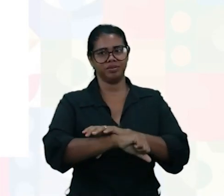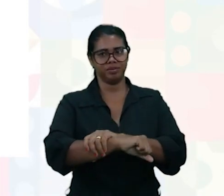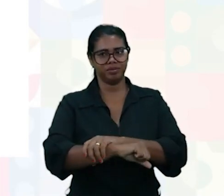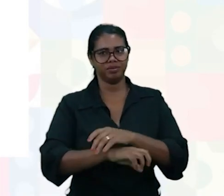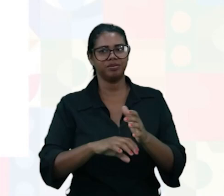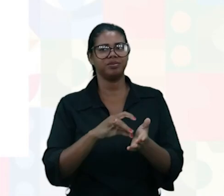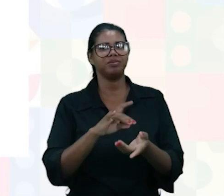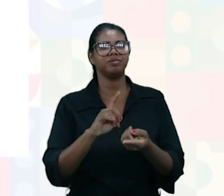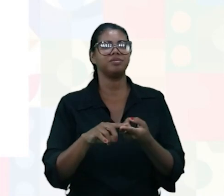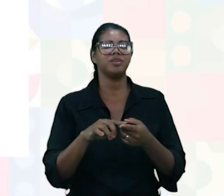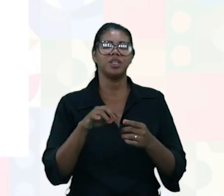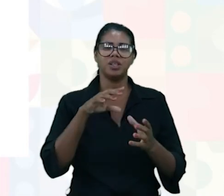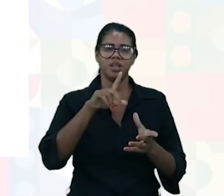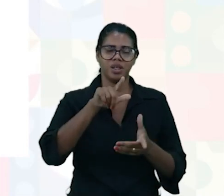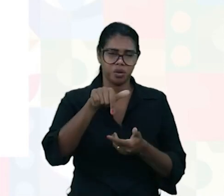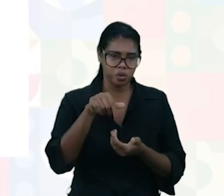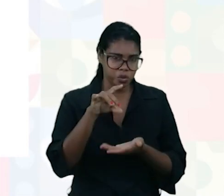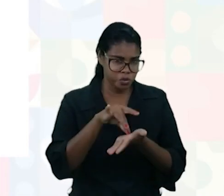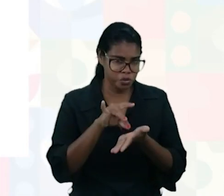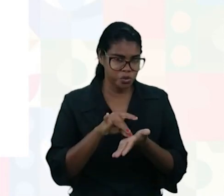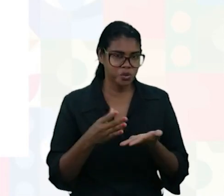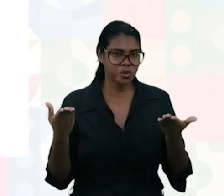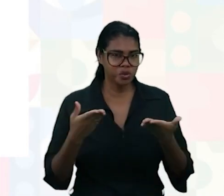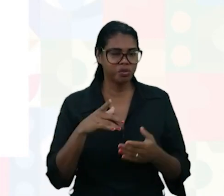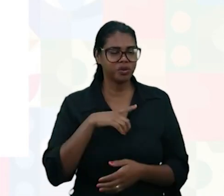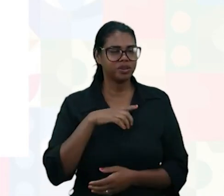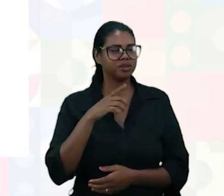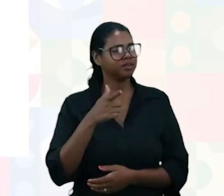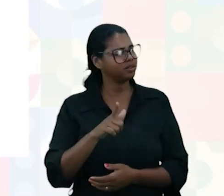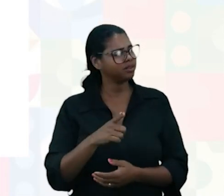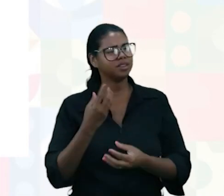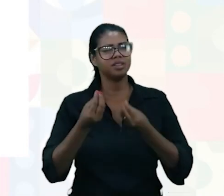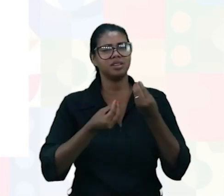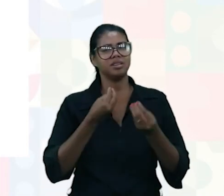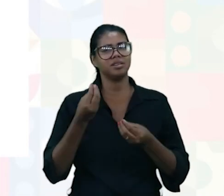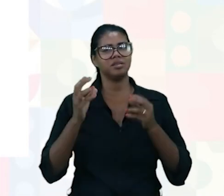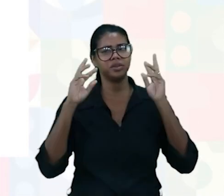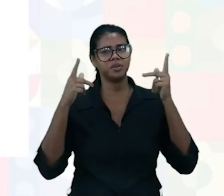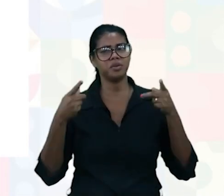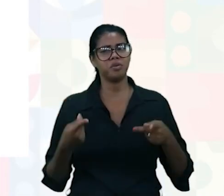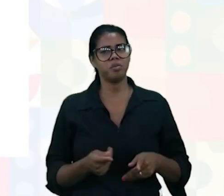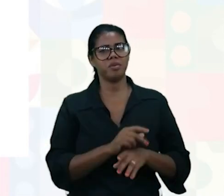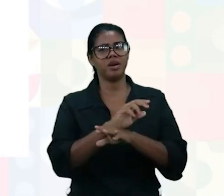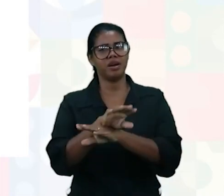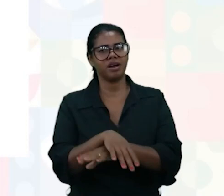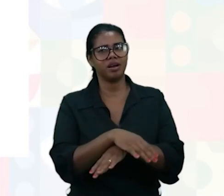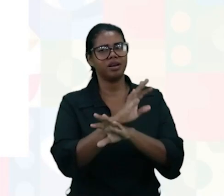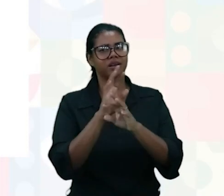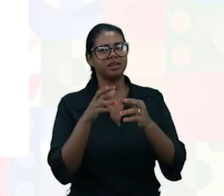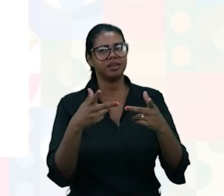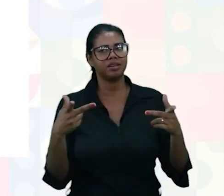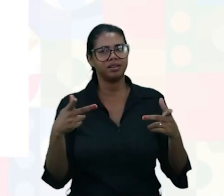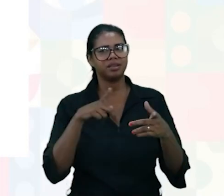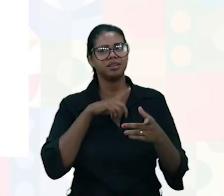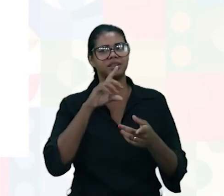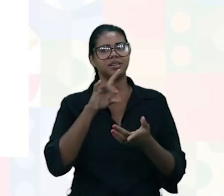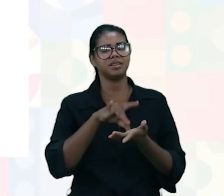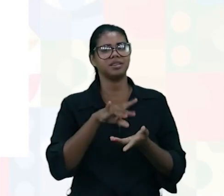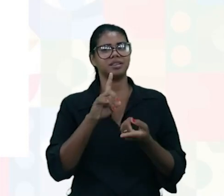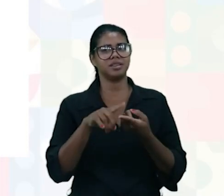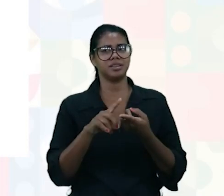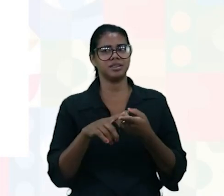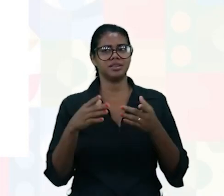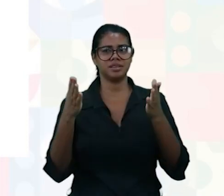palpavelmente no mundo real, né? Então, a mim parece que são seres que não vemos no dia a dia, isso é bem óbvio. Além de terem, né, corpo dividido